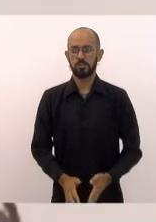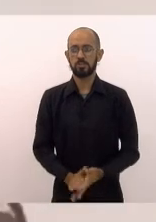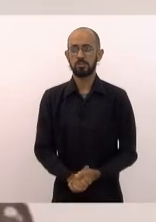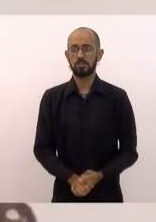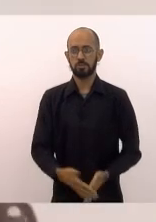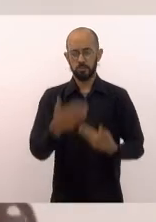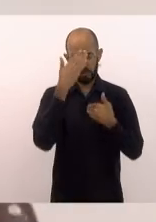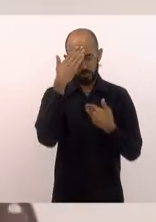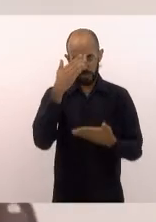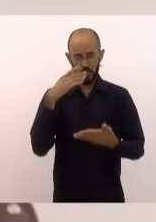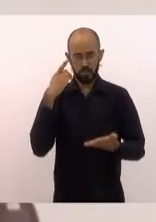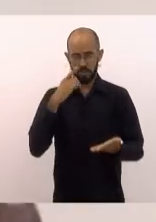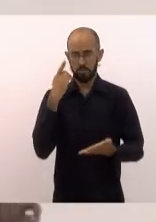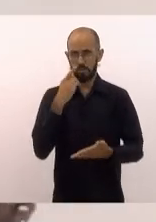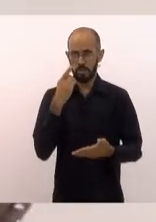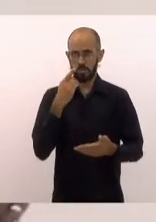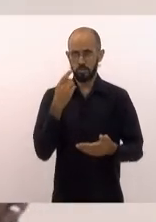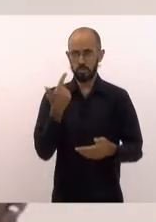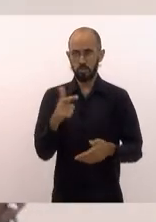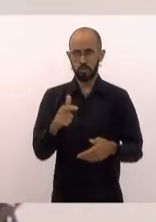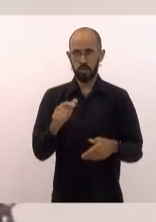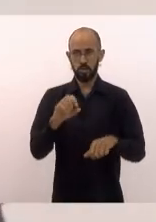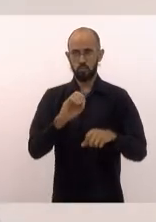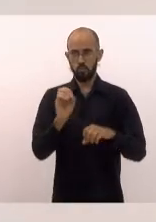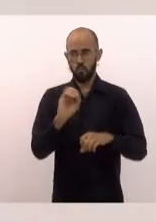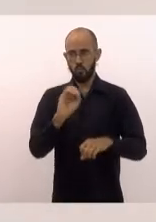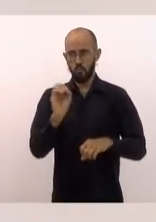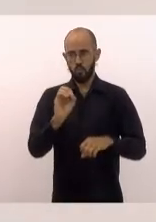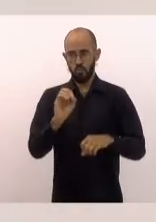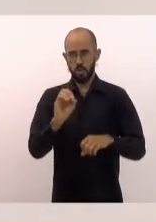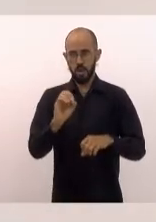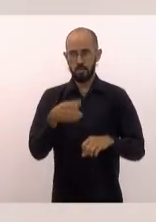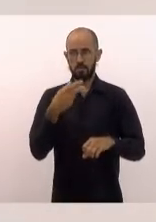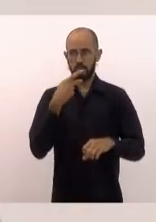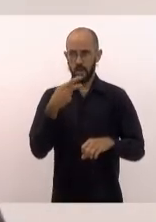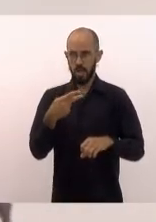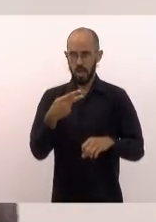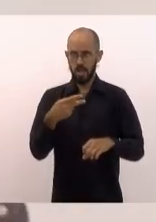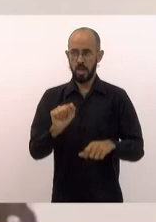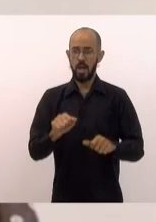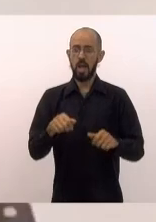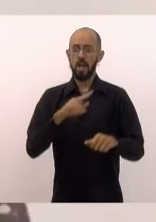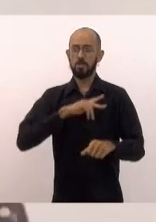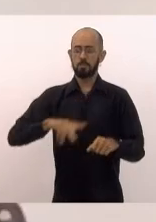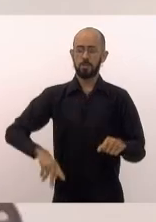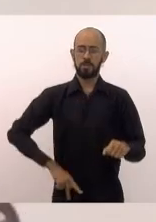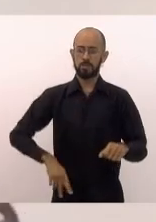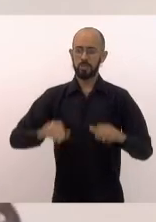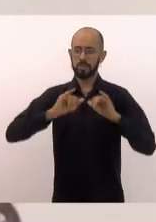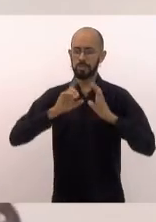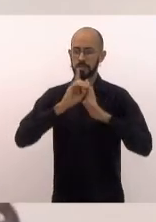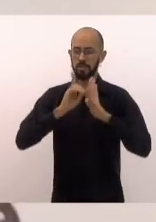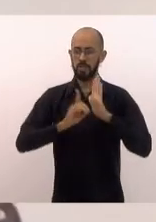Obrigada, deputado. Não havendo mais oradores inscritos, a presidência